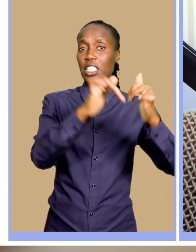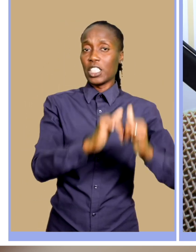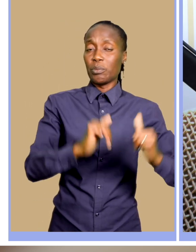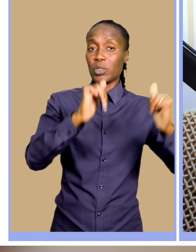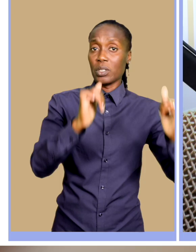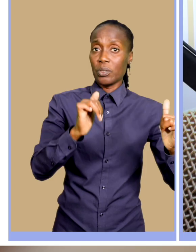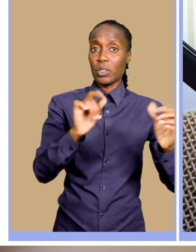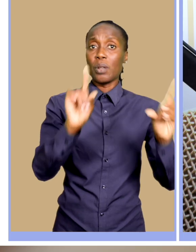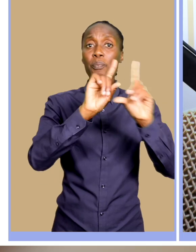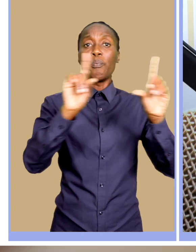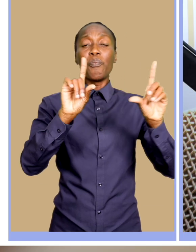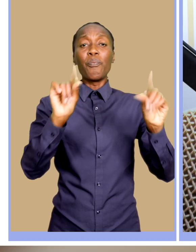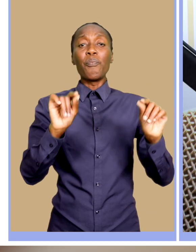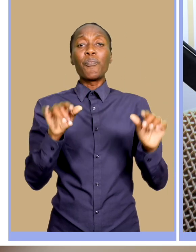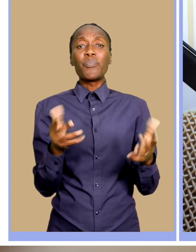nossa